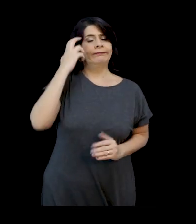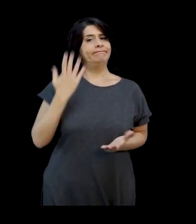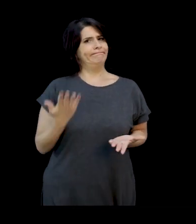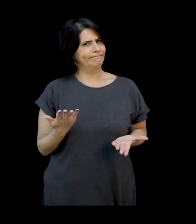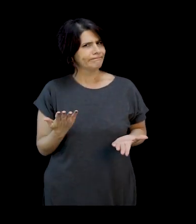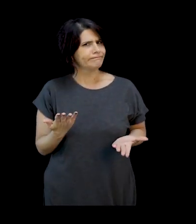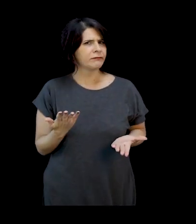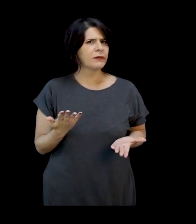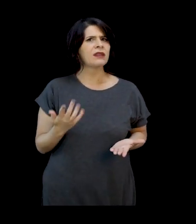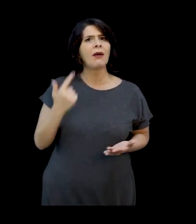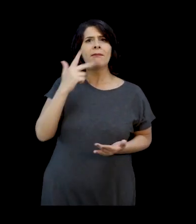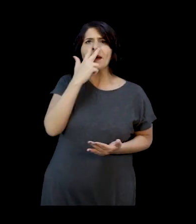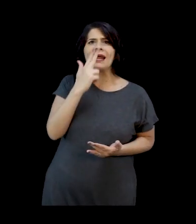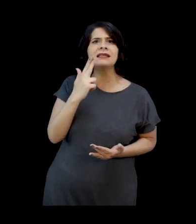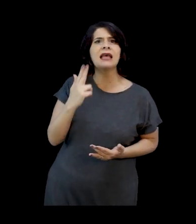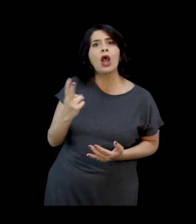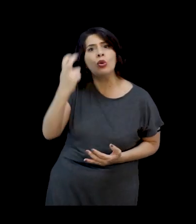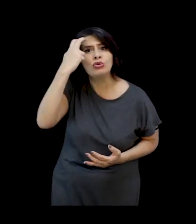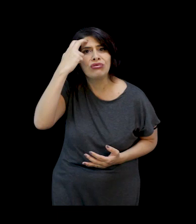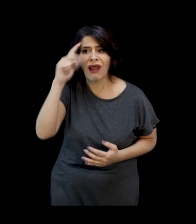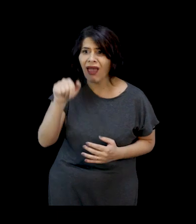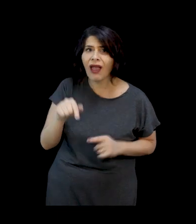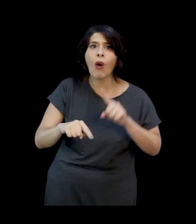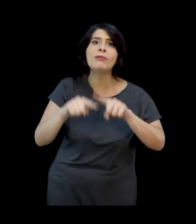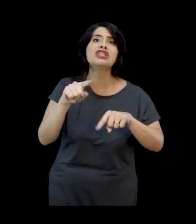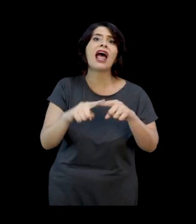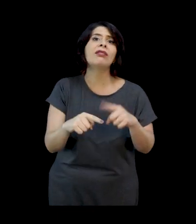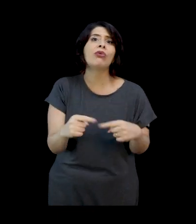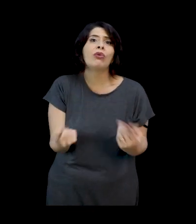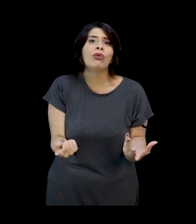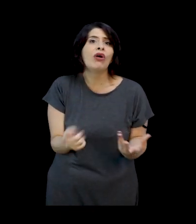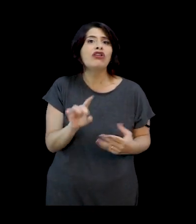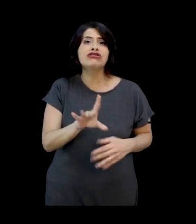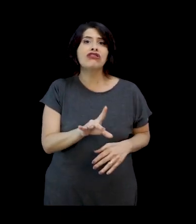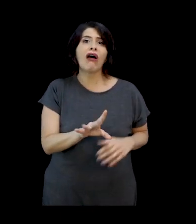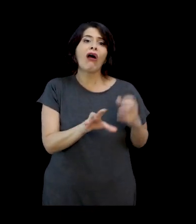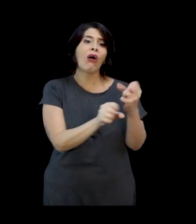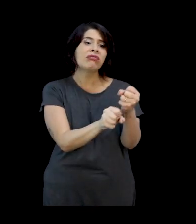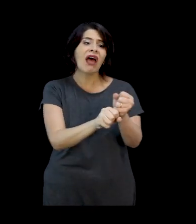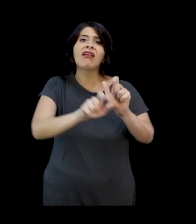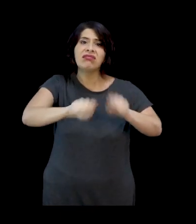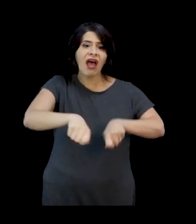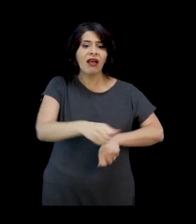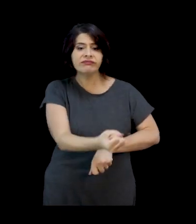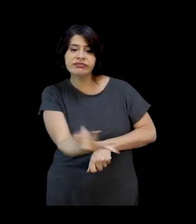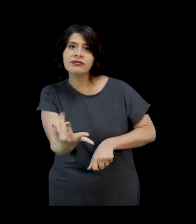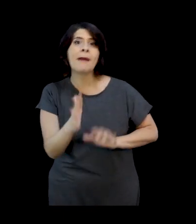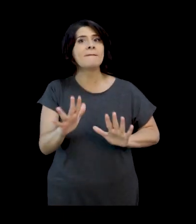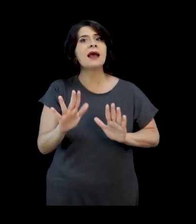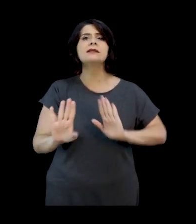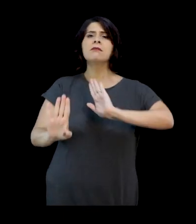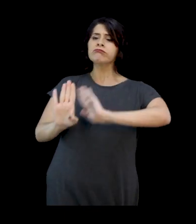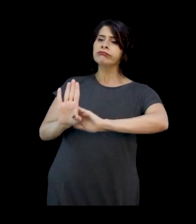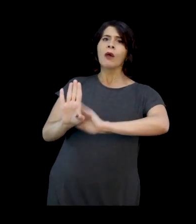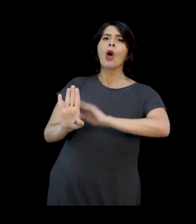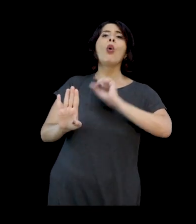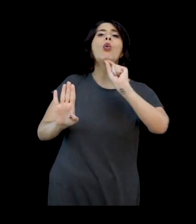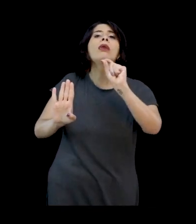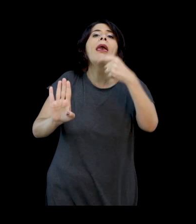a cultura em coisa entre coisa, em objetos do mundo, simplesmente sem os pré-requisitos que ela